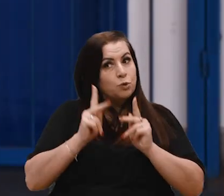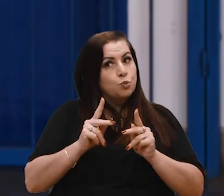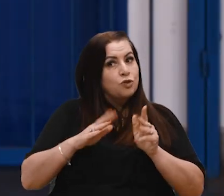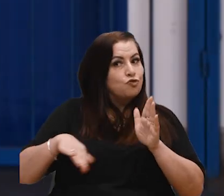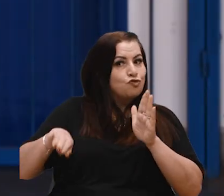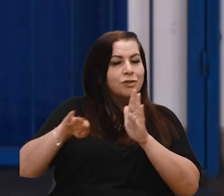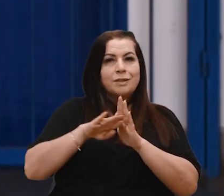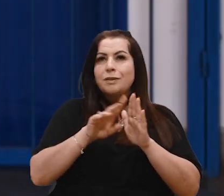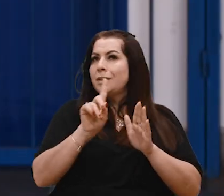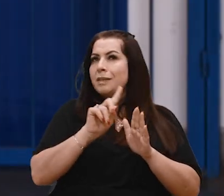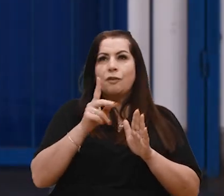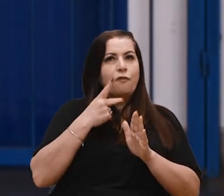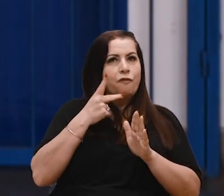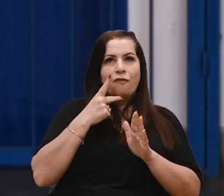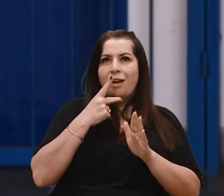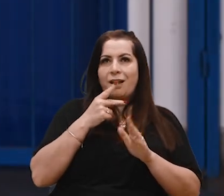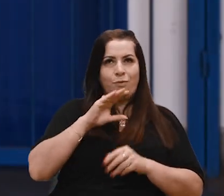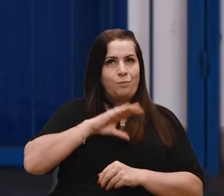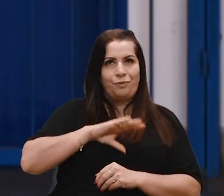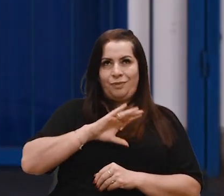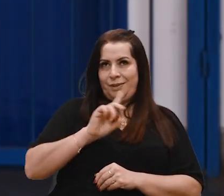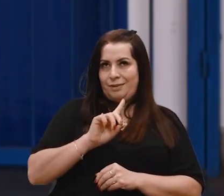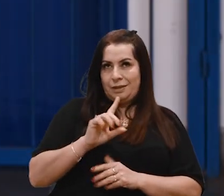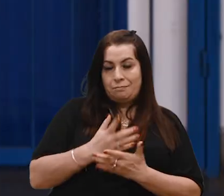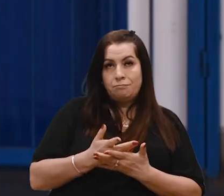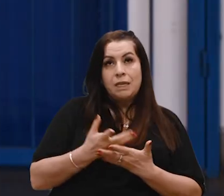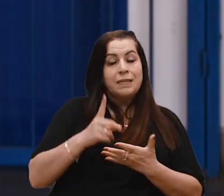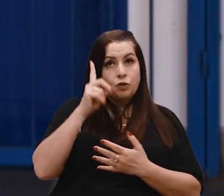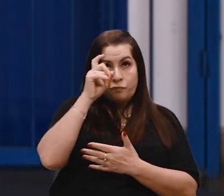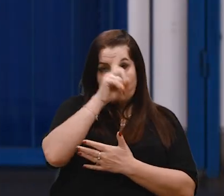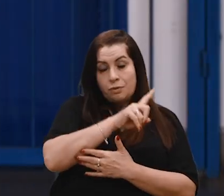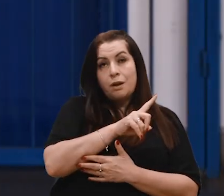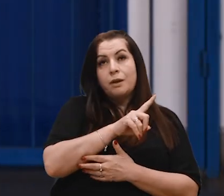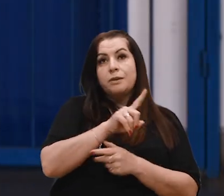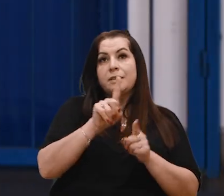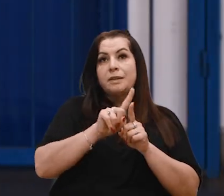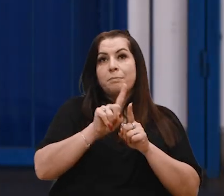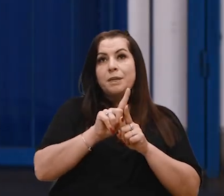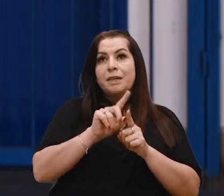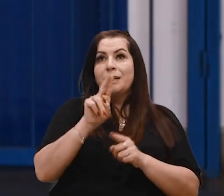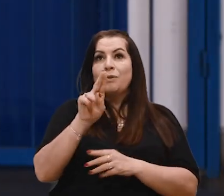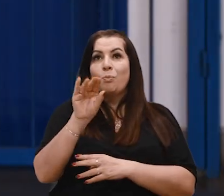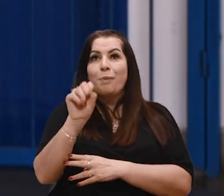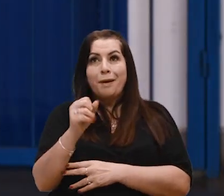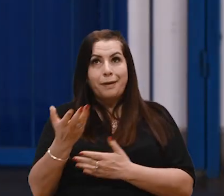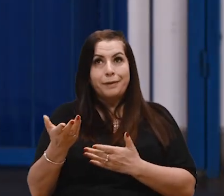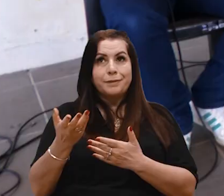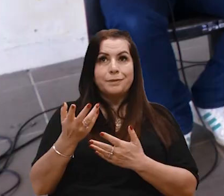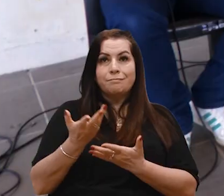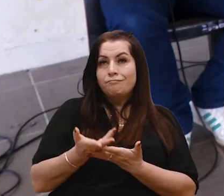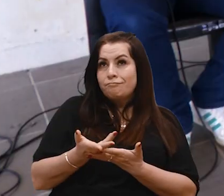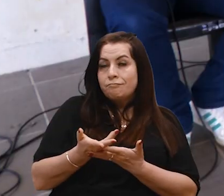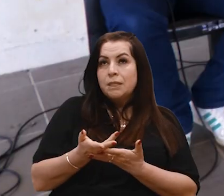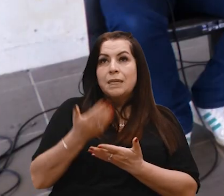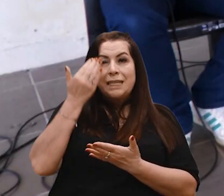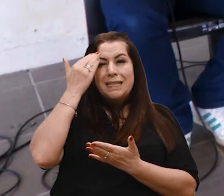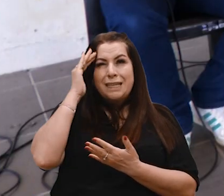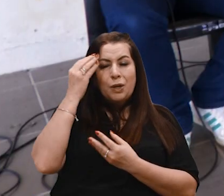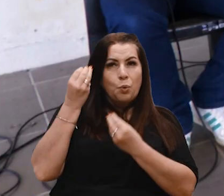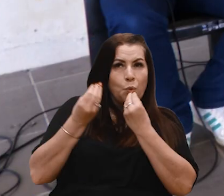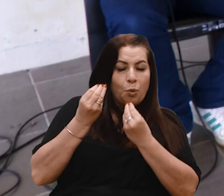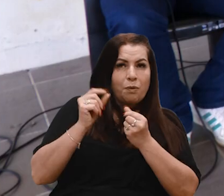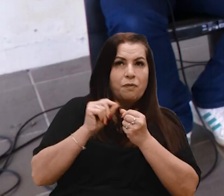gente chegando que ainda não fala, né, nossa língua portuguesa e que tem dificuldade até de ir na unidade básica de saúde,